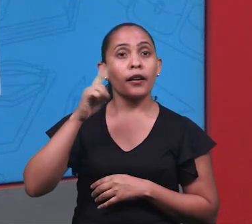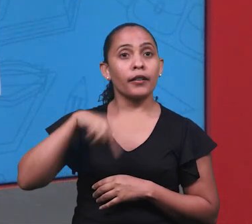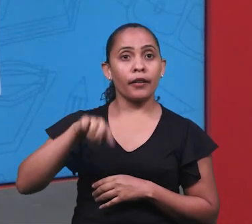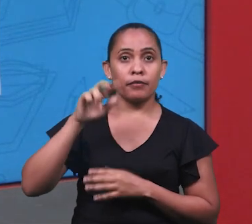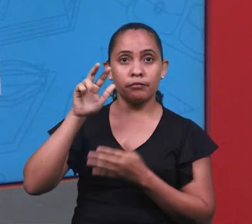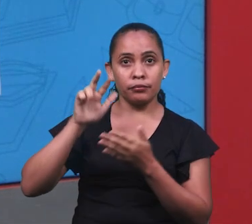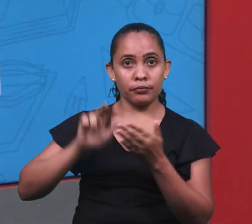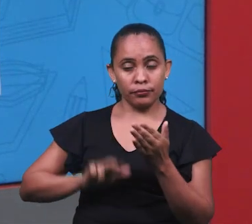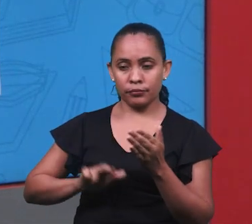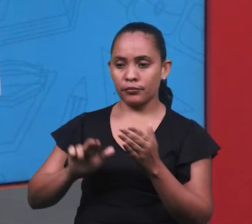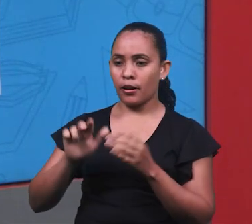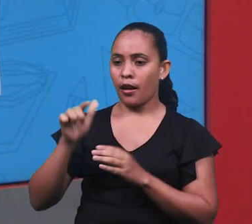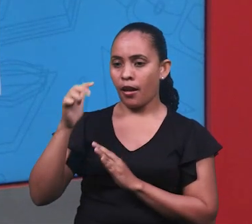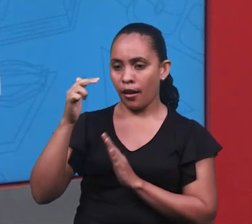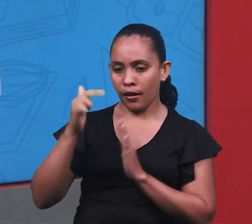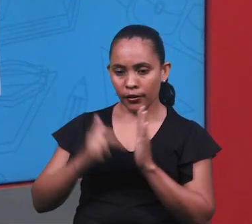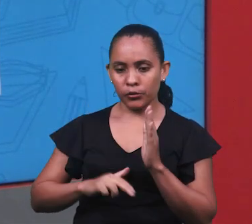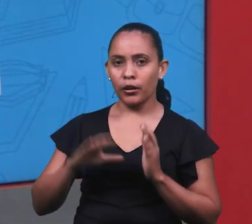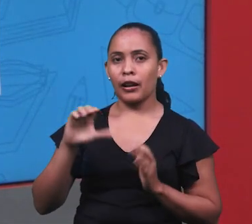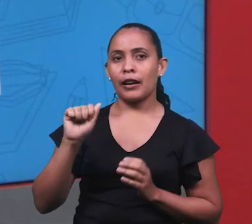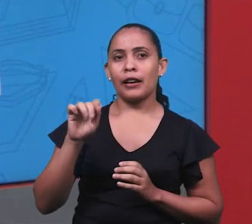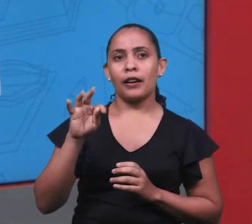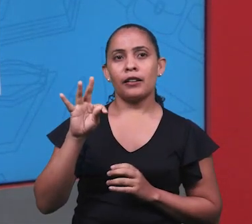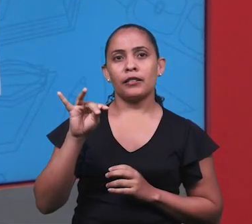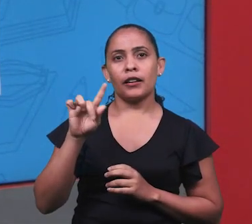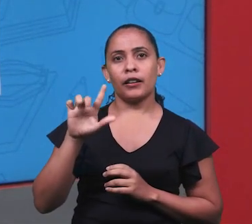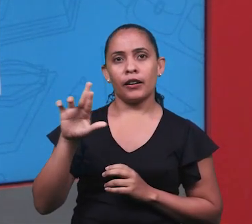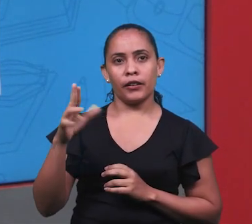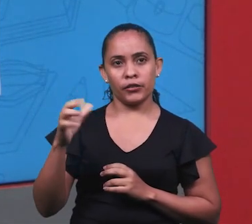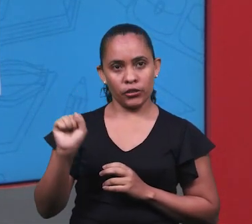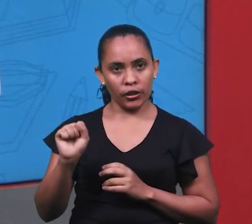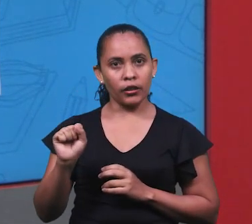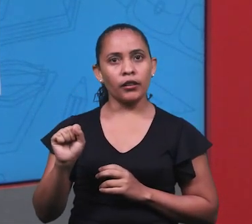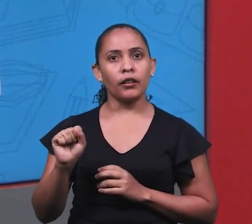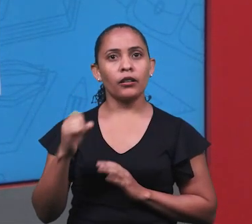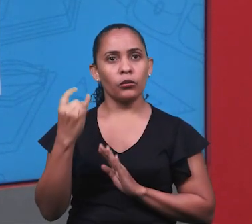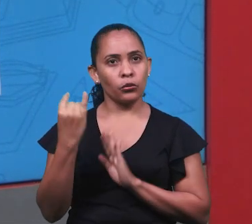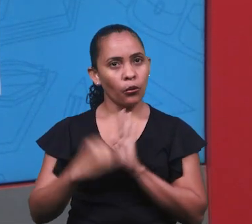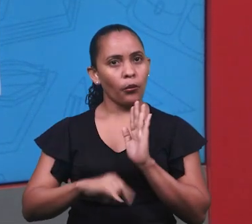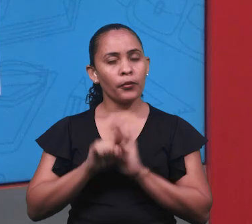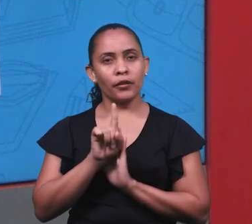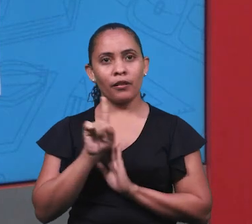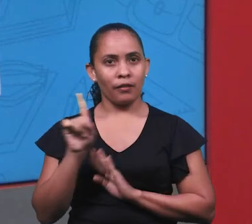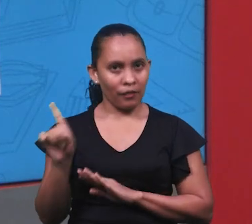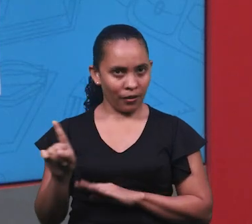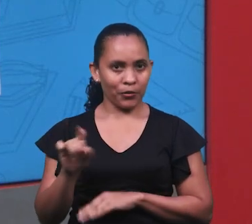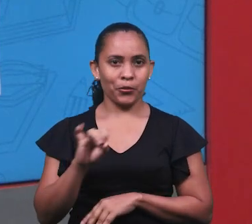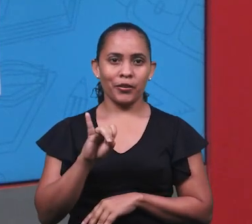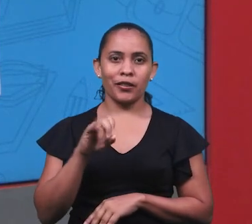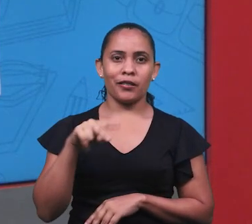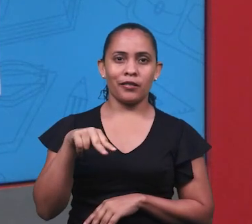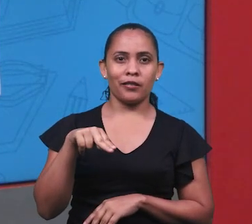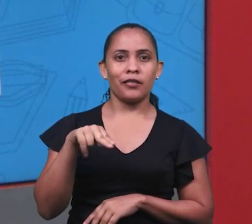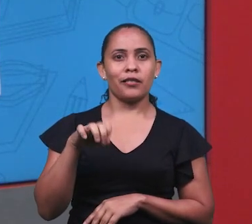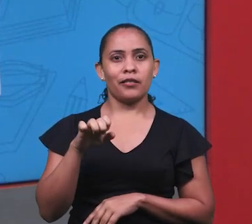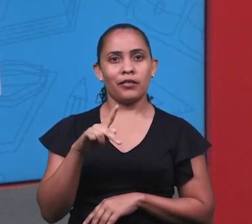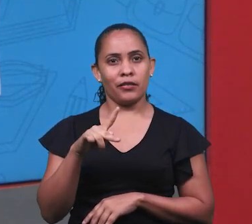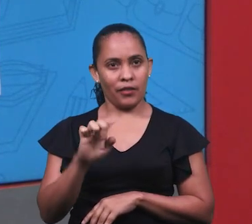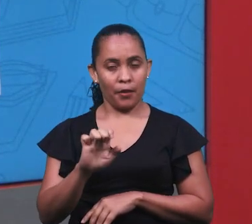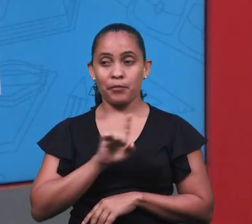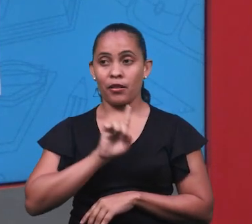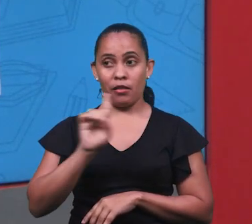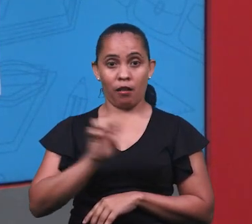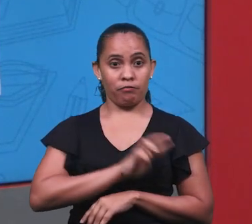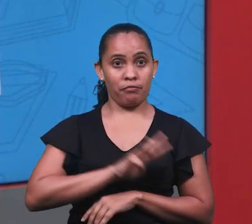a leitura da cartilha do participante, que é um documento oficial do INEP. Tá? Dentro do próprio site do